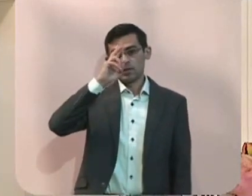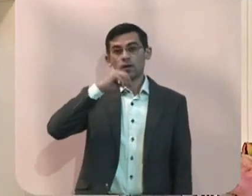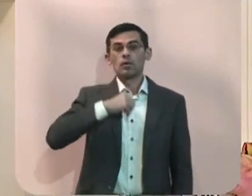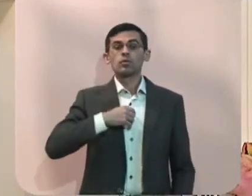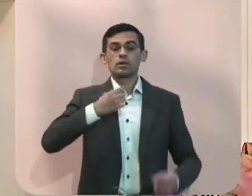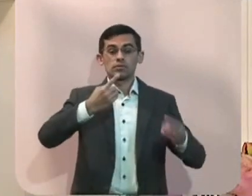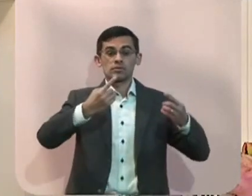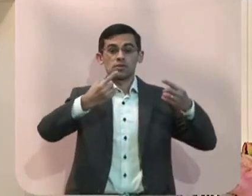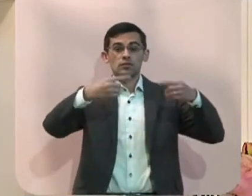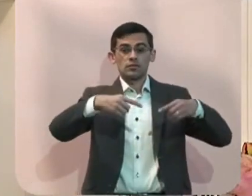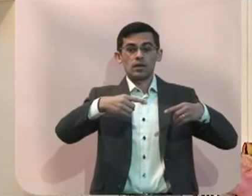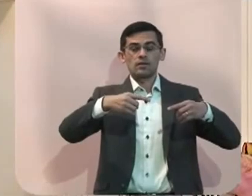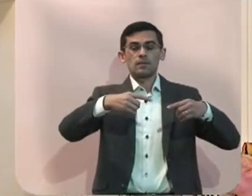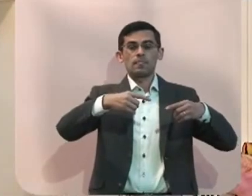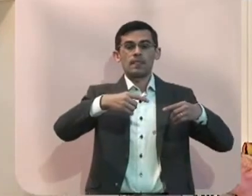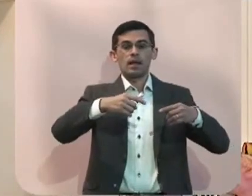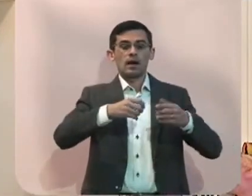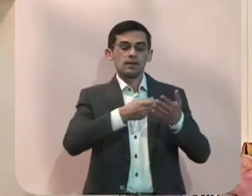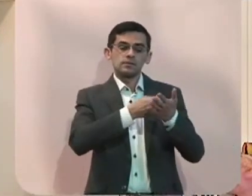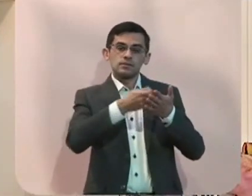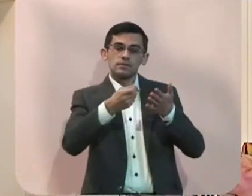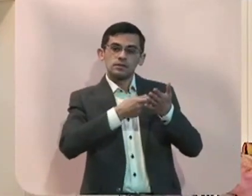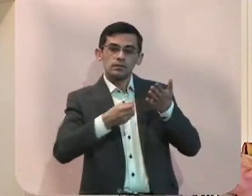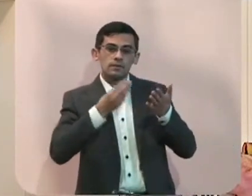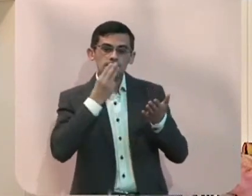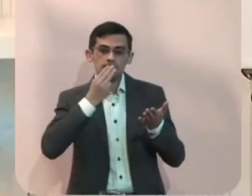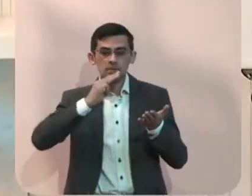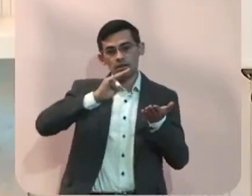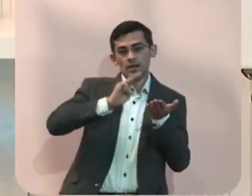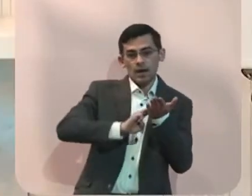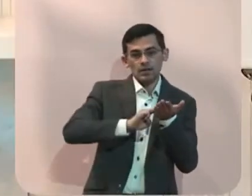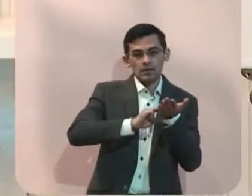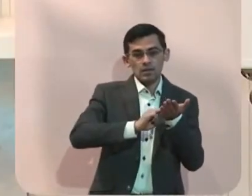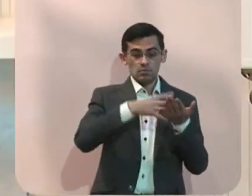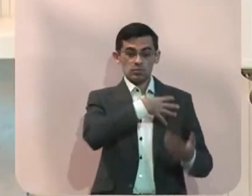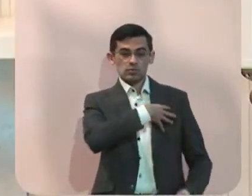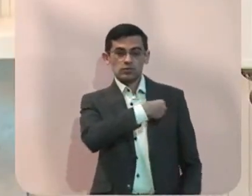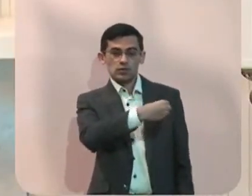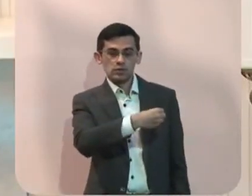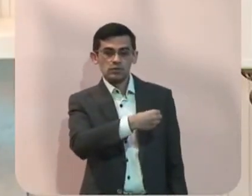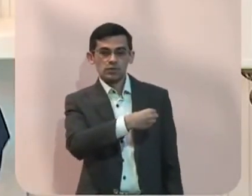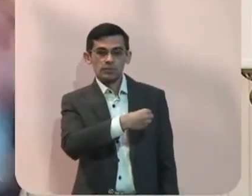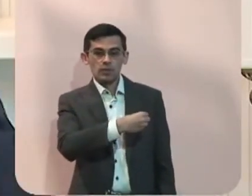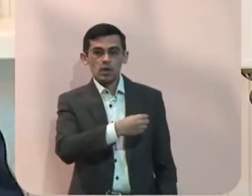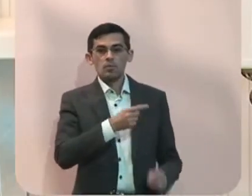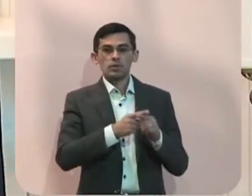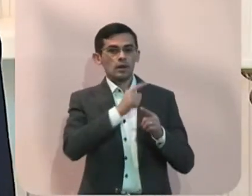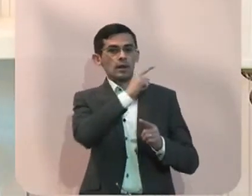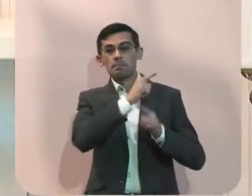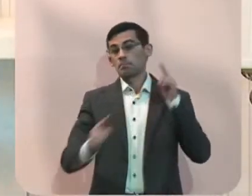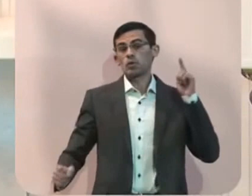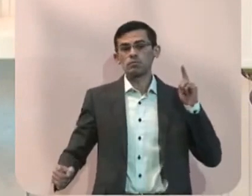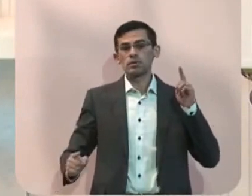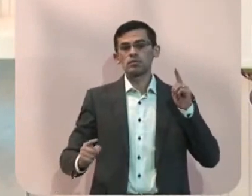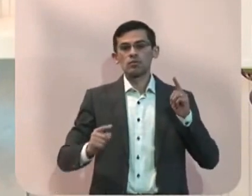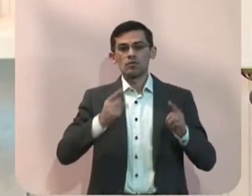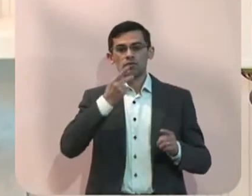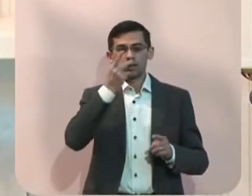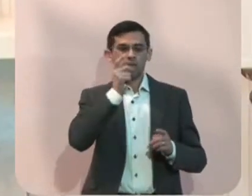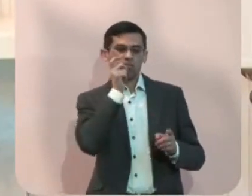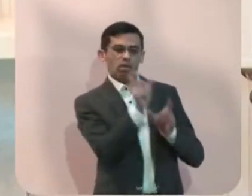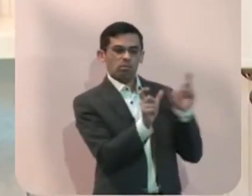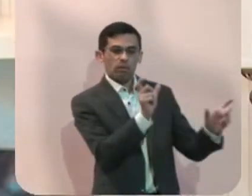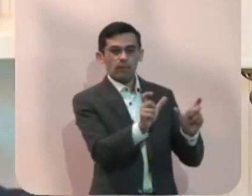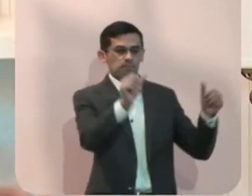desafiei pastores a escreverem cartas aos seus filhos e disse que era proibido criticar. Não podia